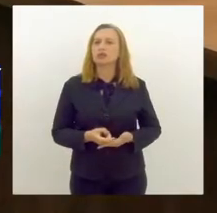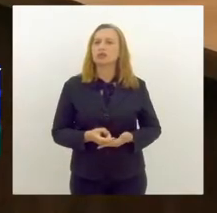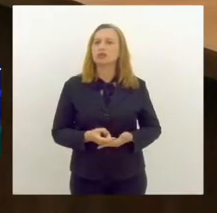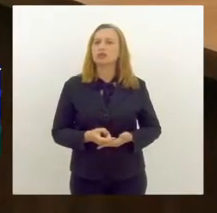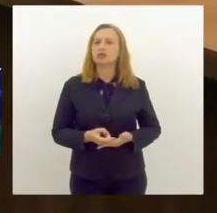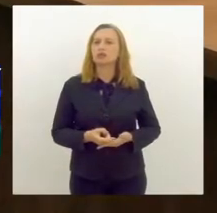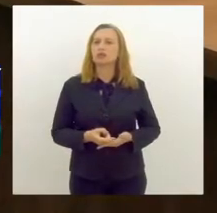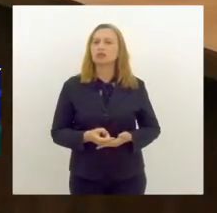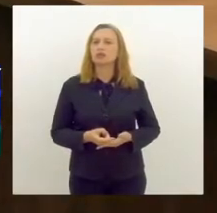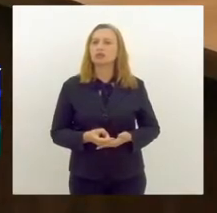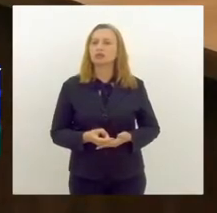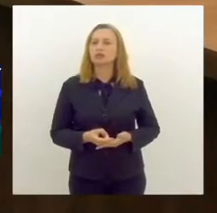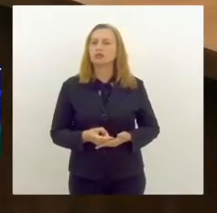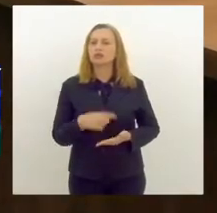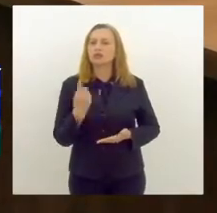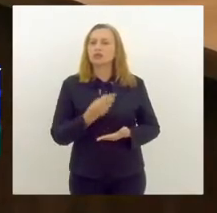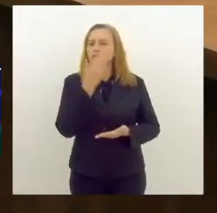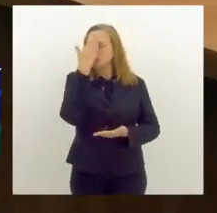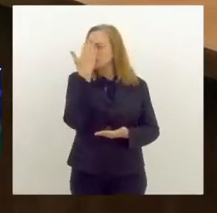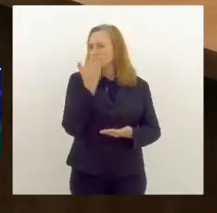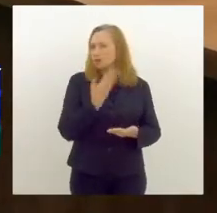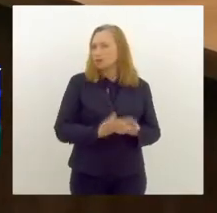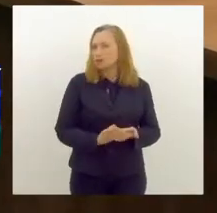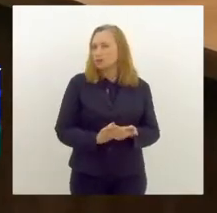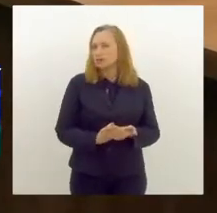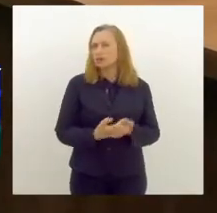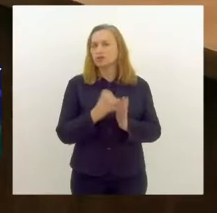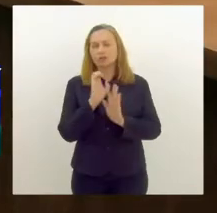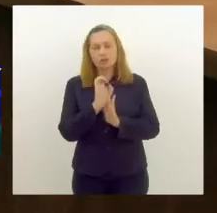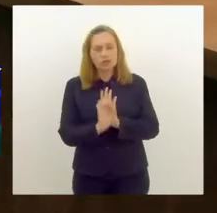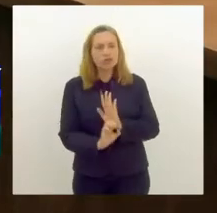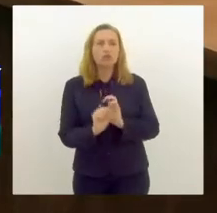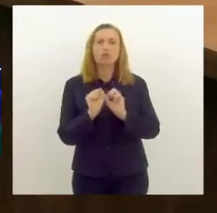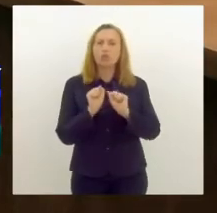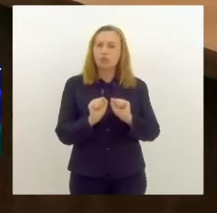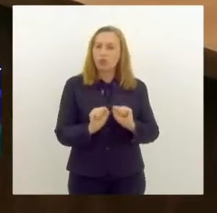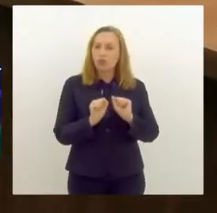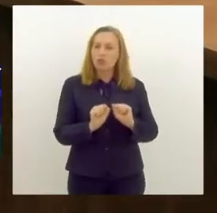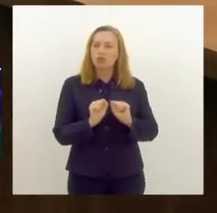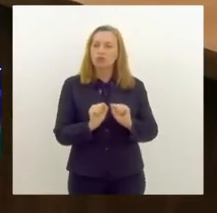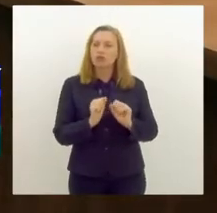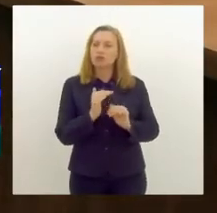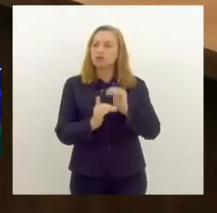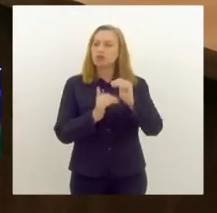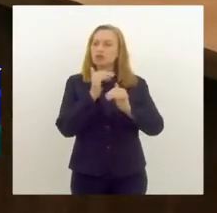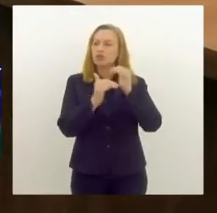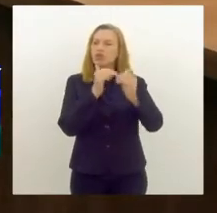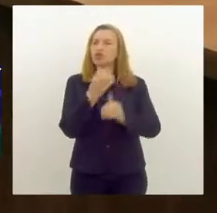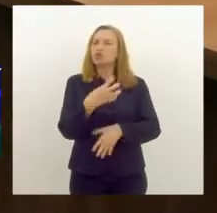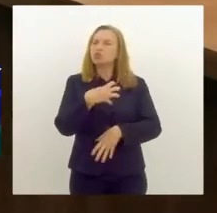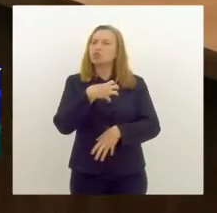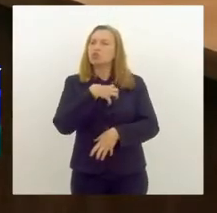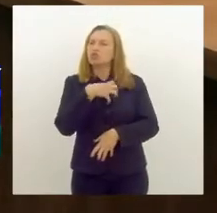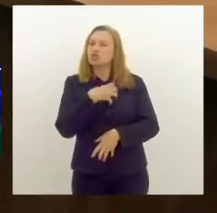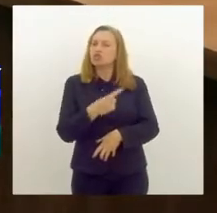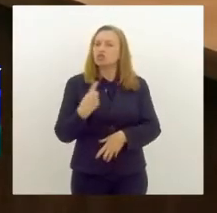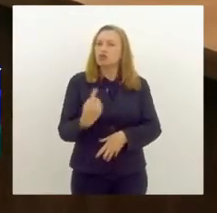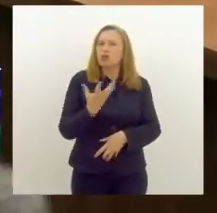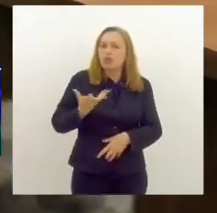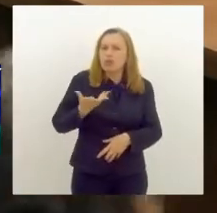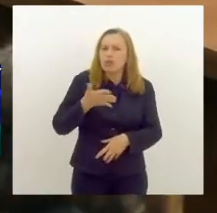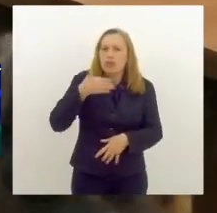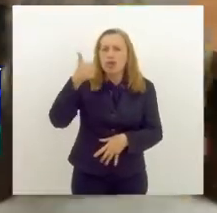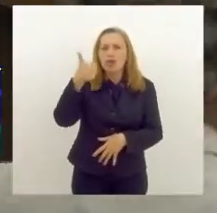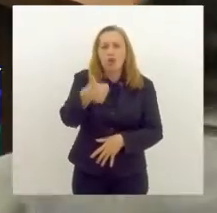A gente acredita que essa emenda possa evoluir no sentido da gente melhorar